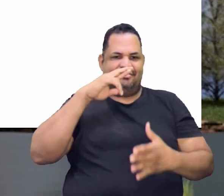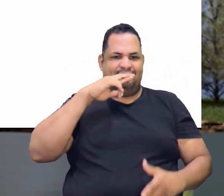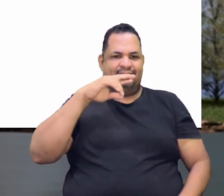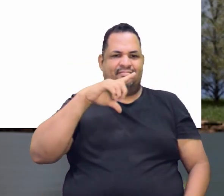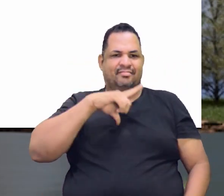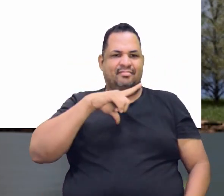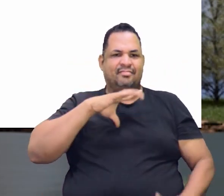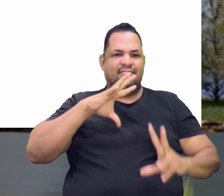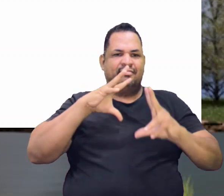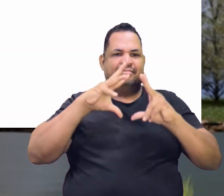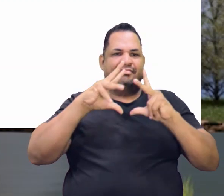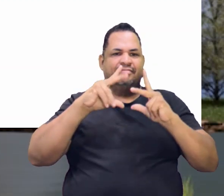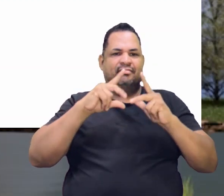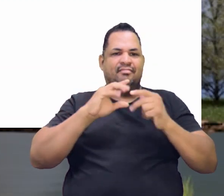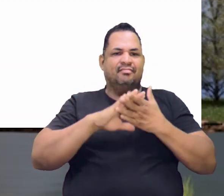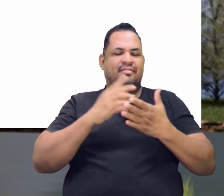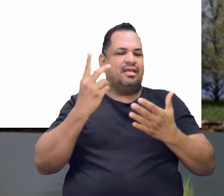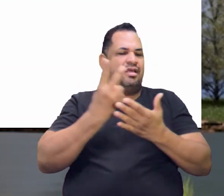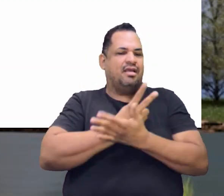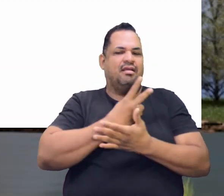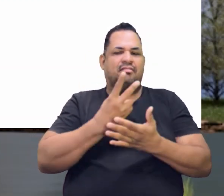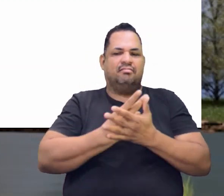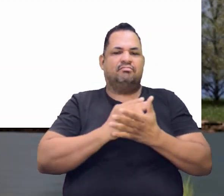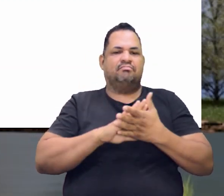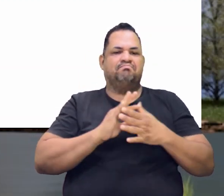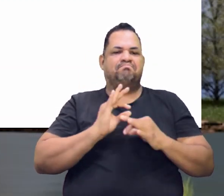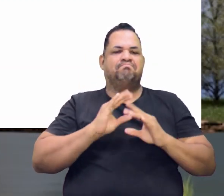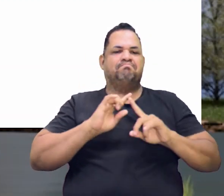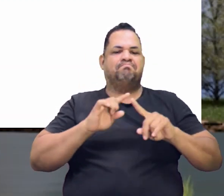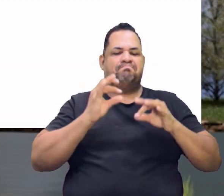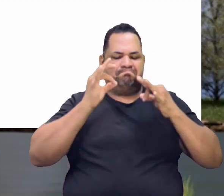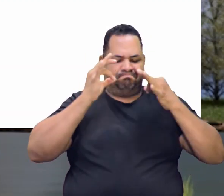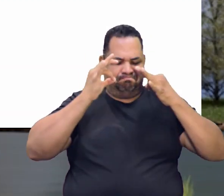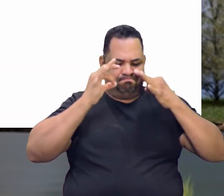Rondon tinha tudo para dar errado e não deu.